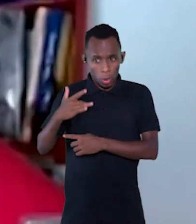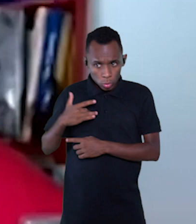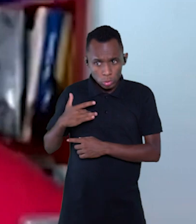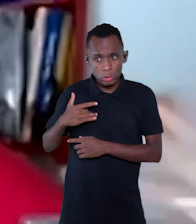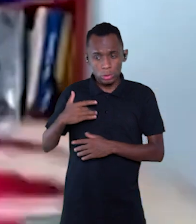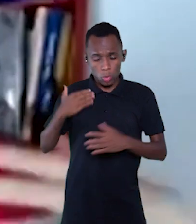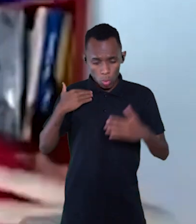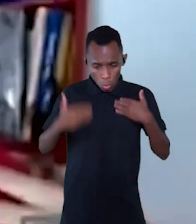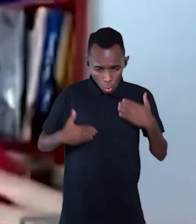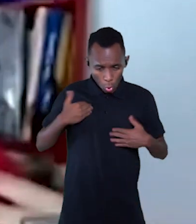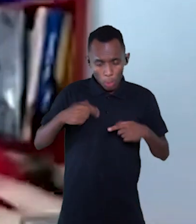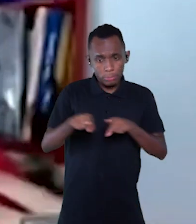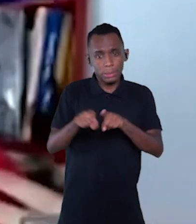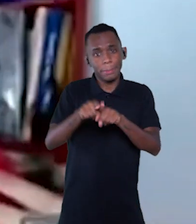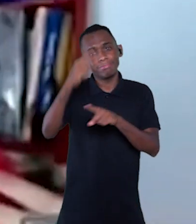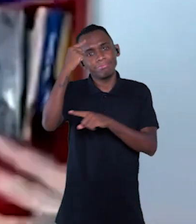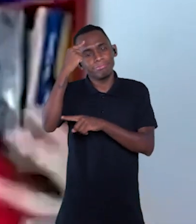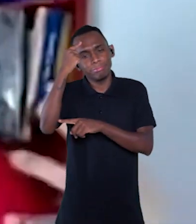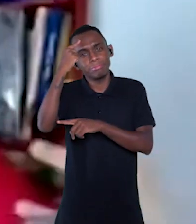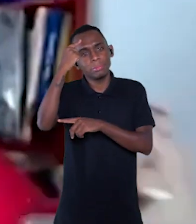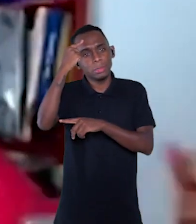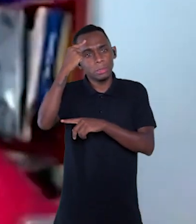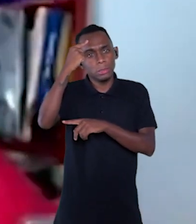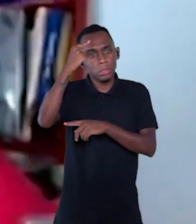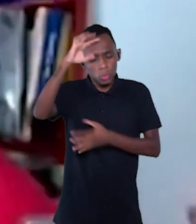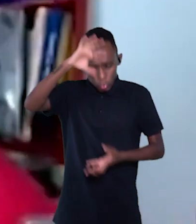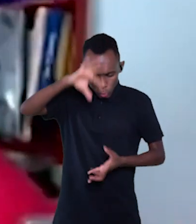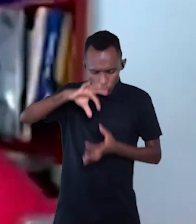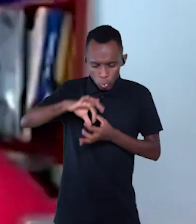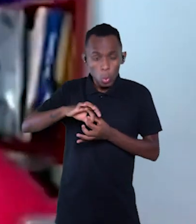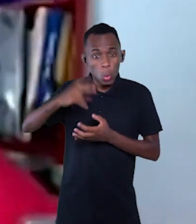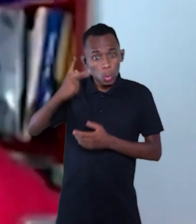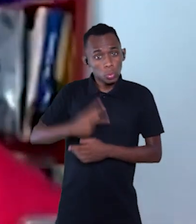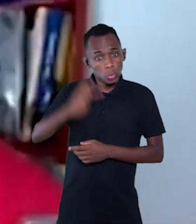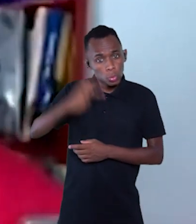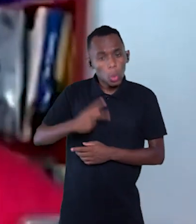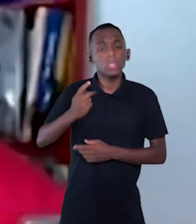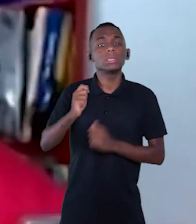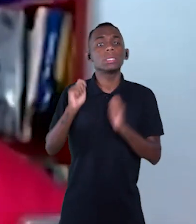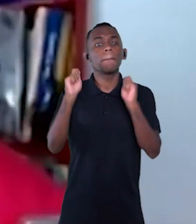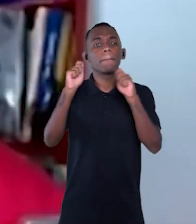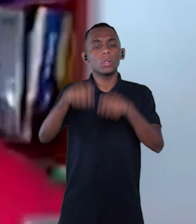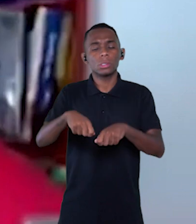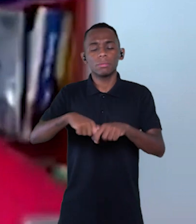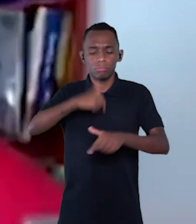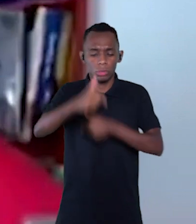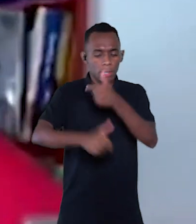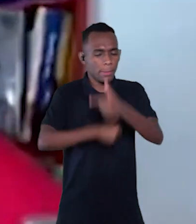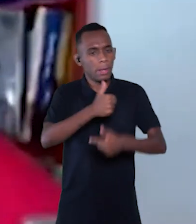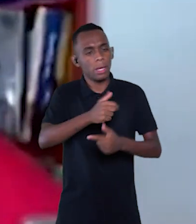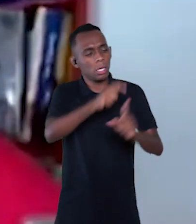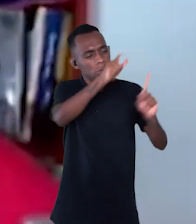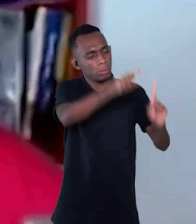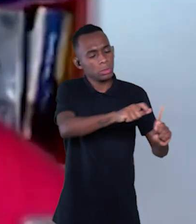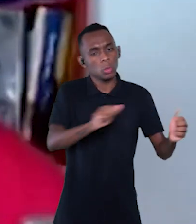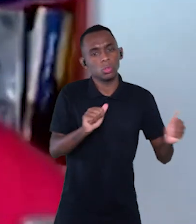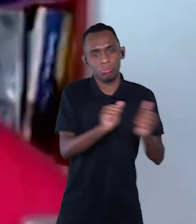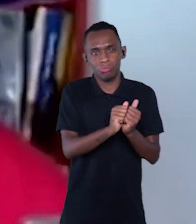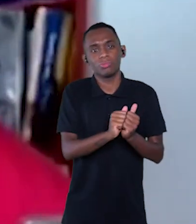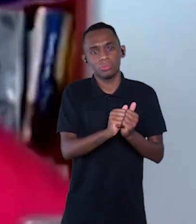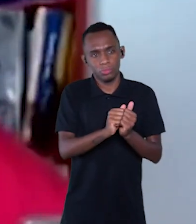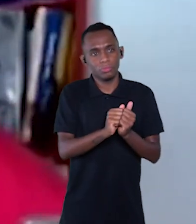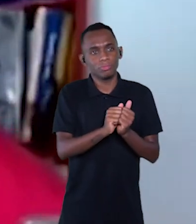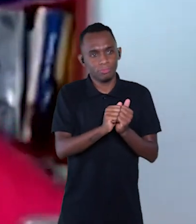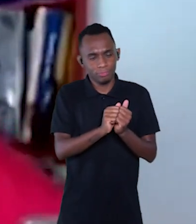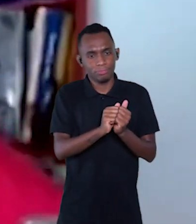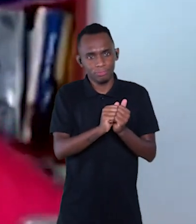nos gere um corpo e uma mente sãos, capazes de acolher o sofrimento do outro, com o envolvimento que a gente julgar